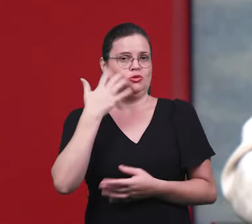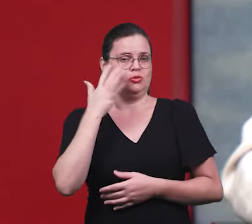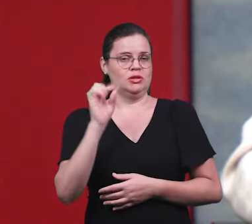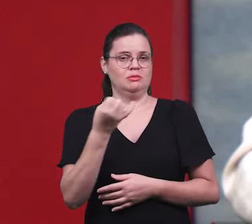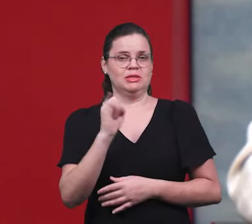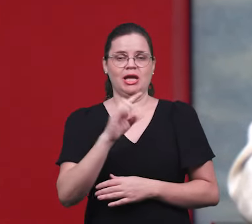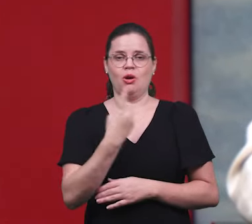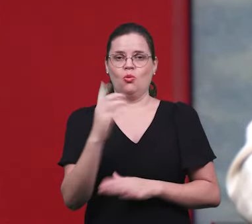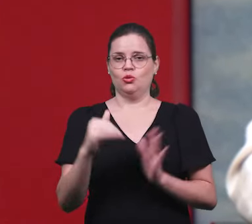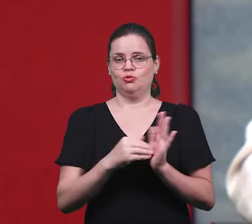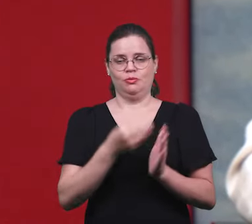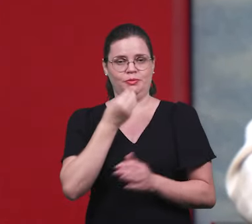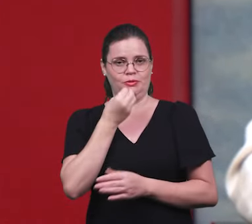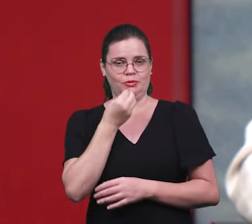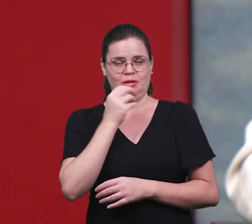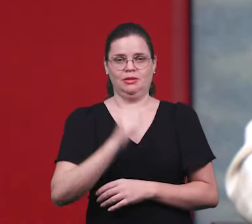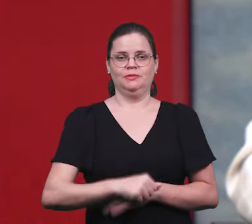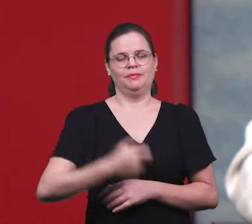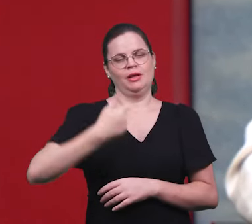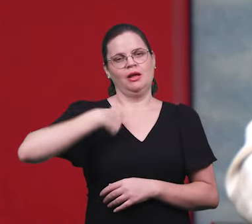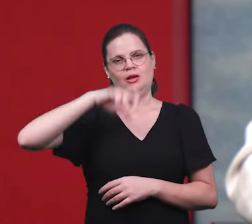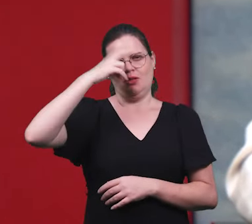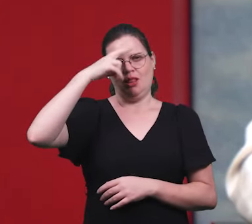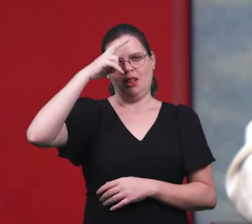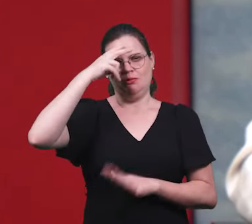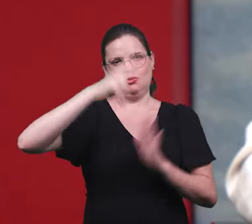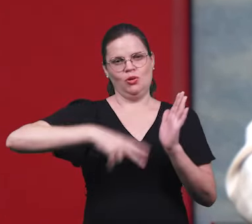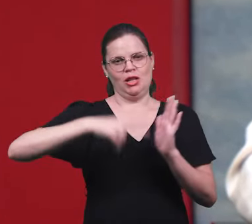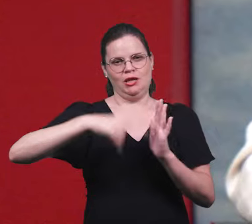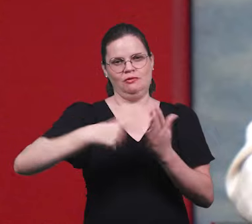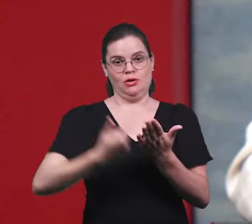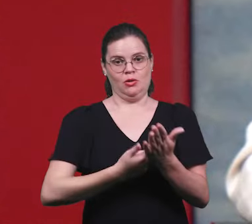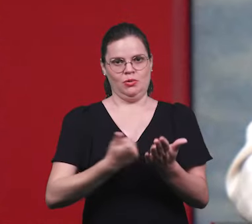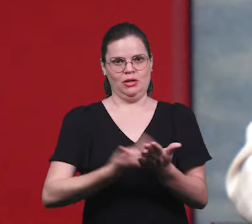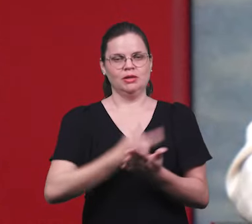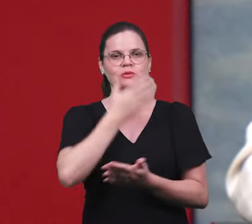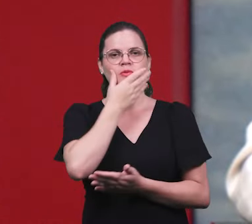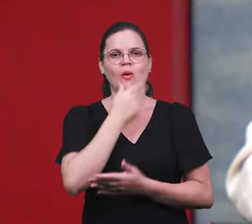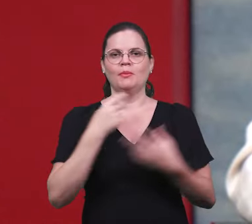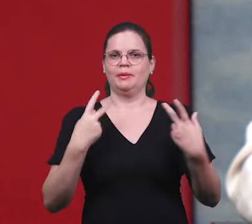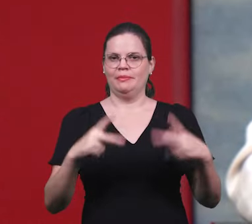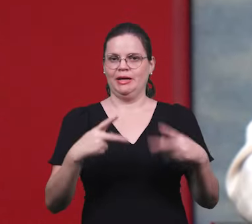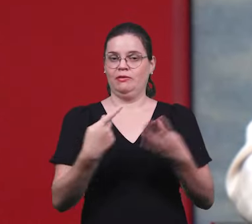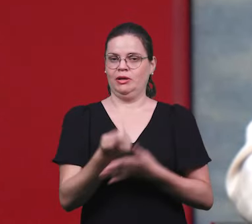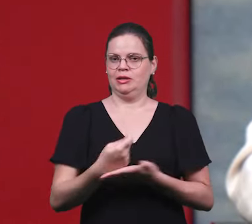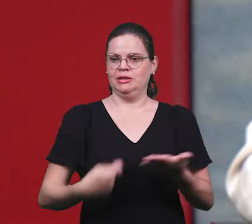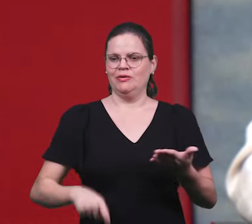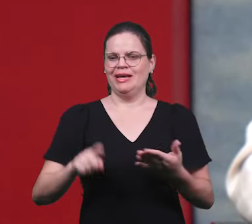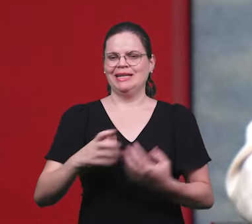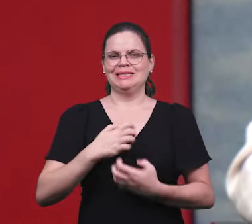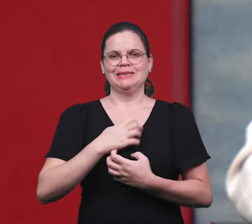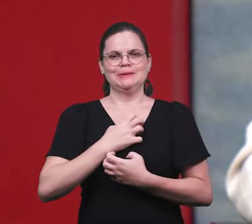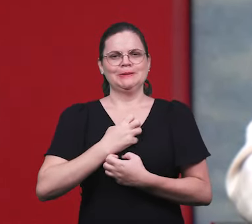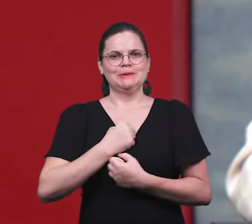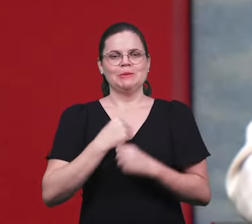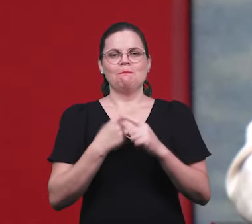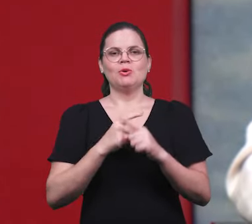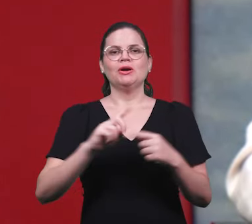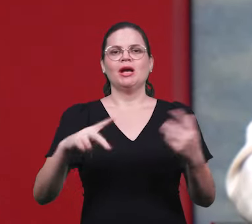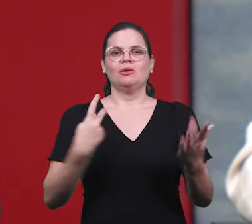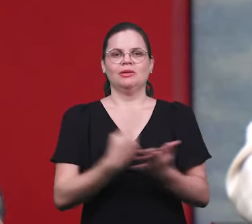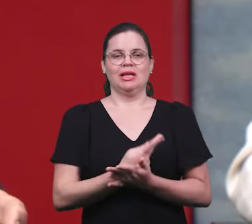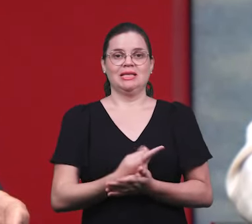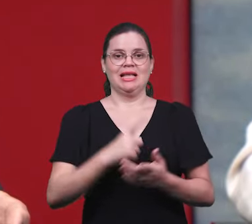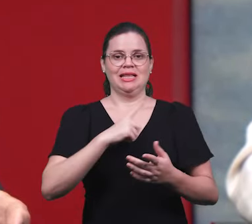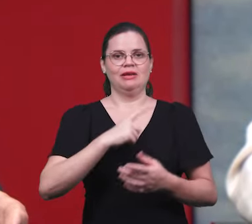que eu li de um pregador que ele foi tomado de uma grande tristeza, que ele teve a oportunidade de pregar para